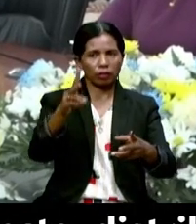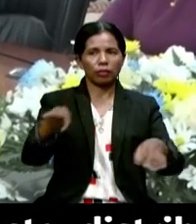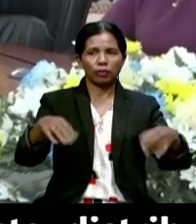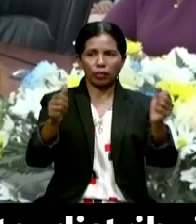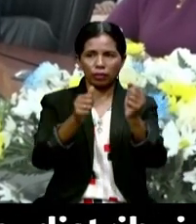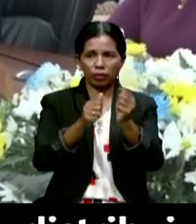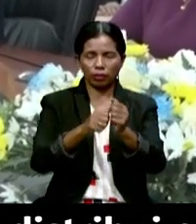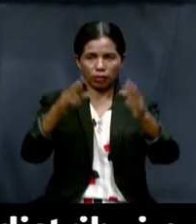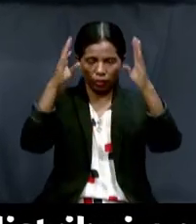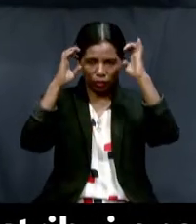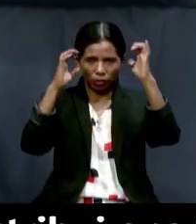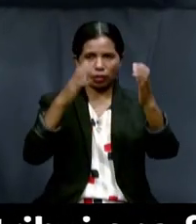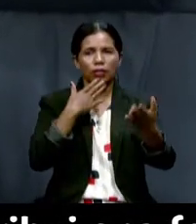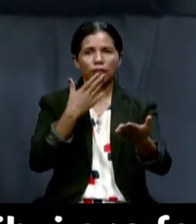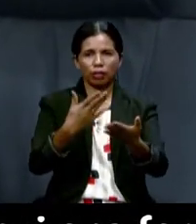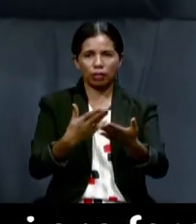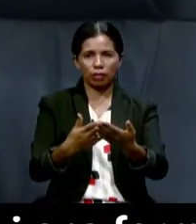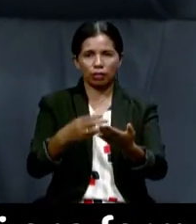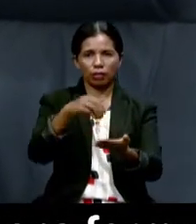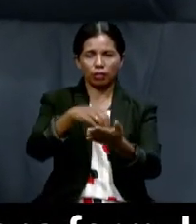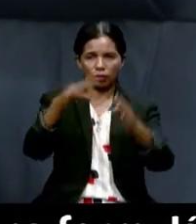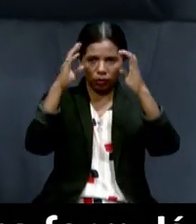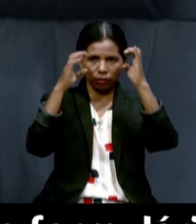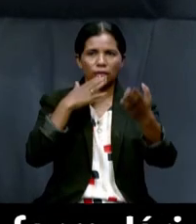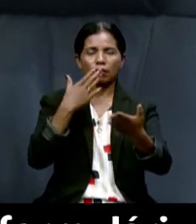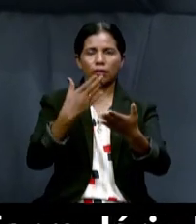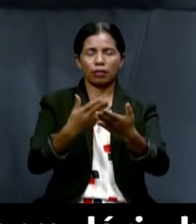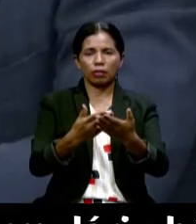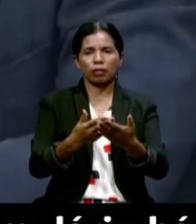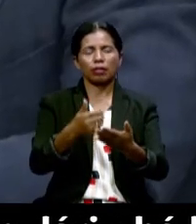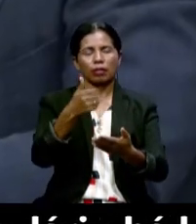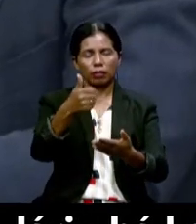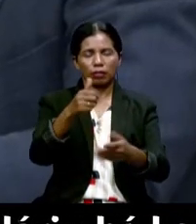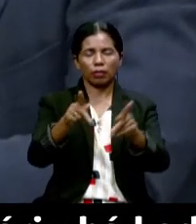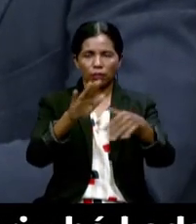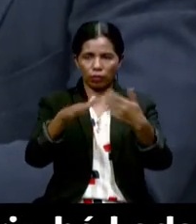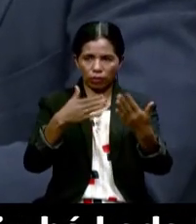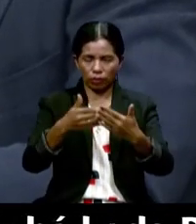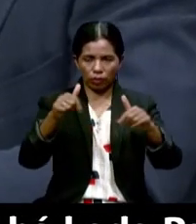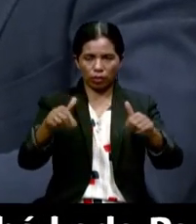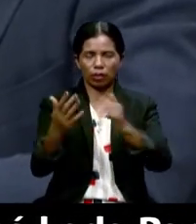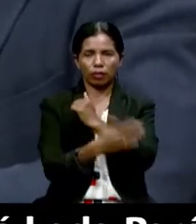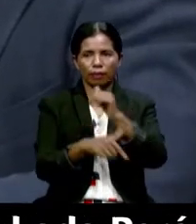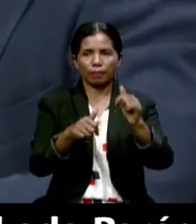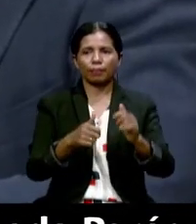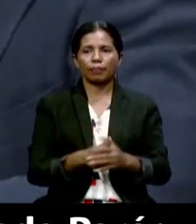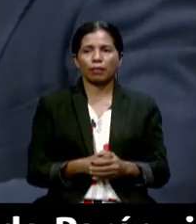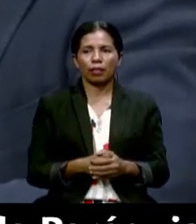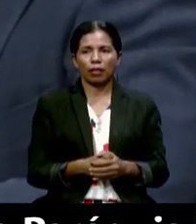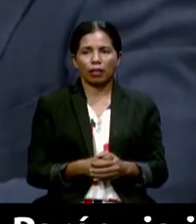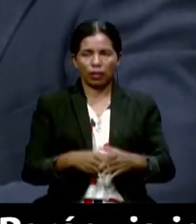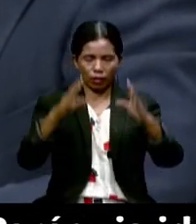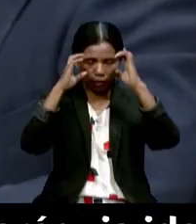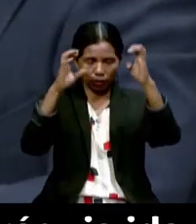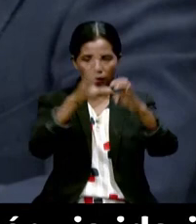no setor educativo no essencial, rodi garante educação e NB qualidade para cidadão roto e a relaram. A educação constitui uma